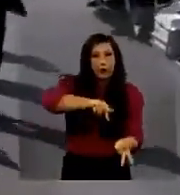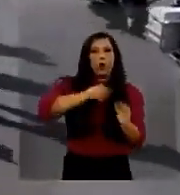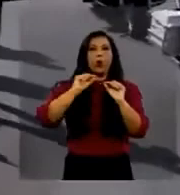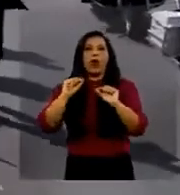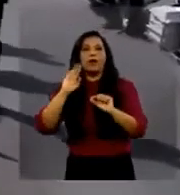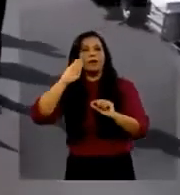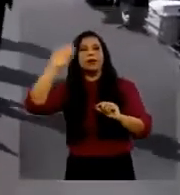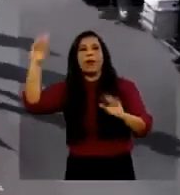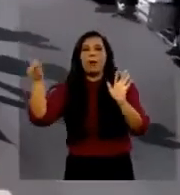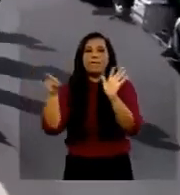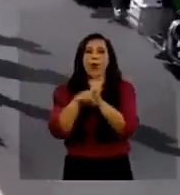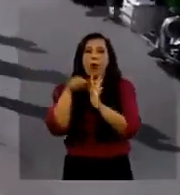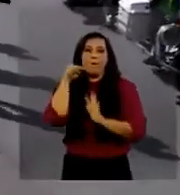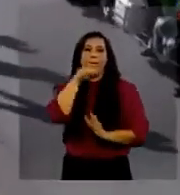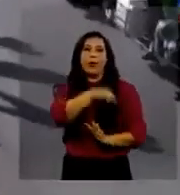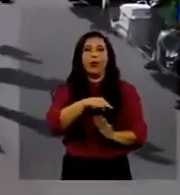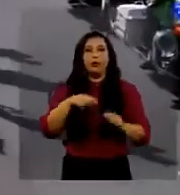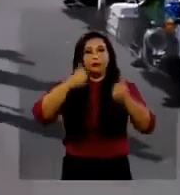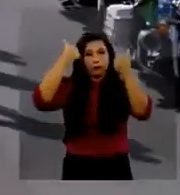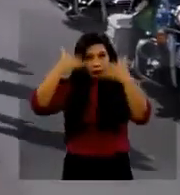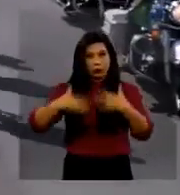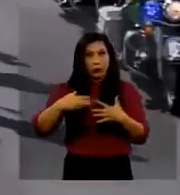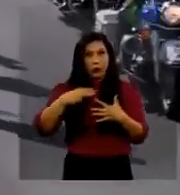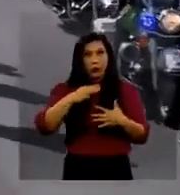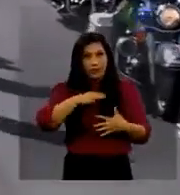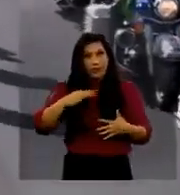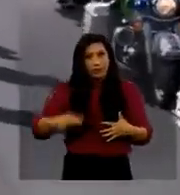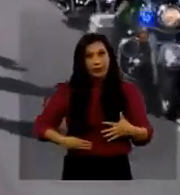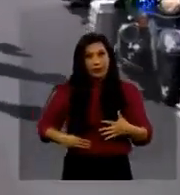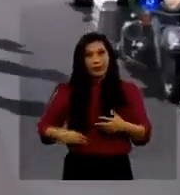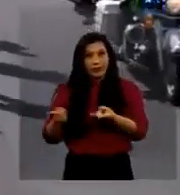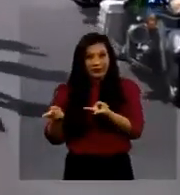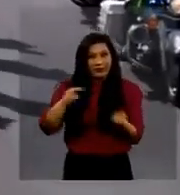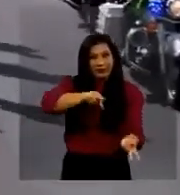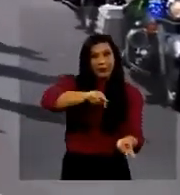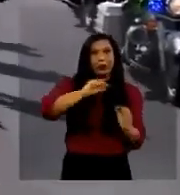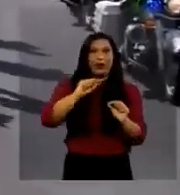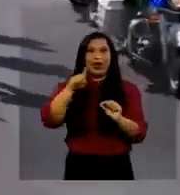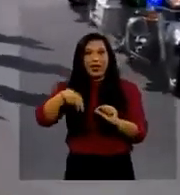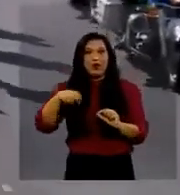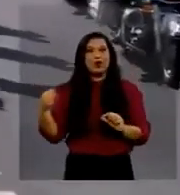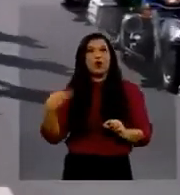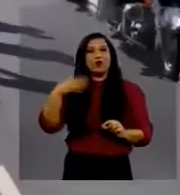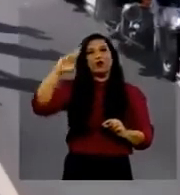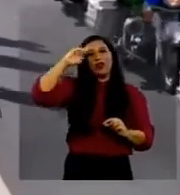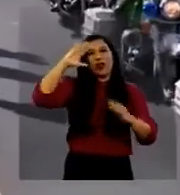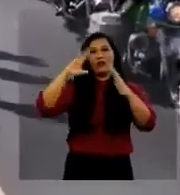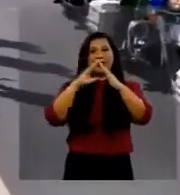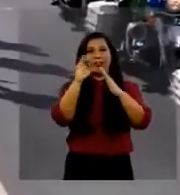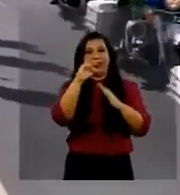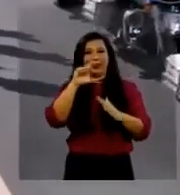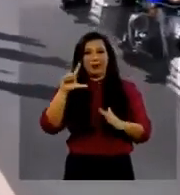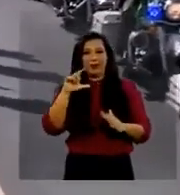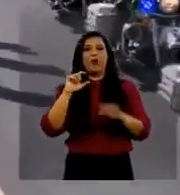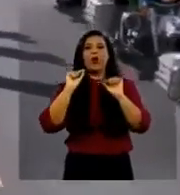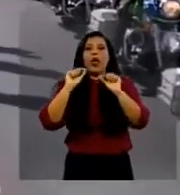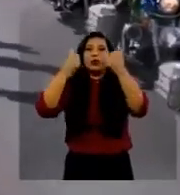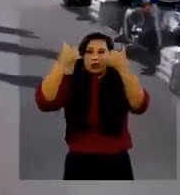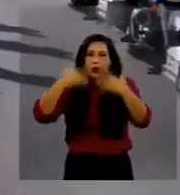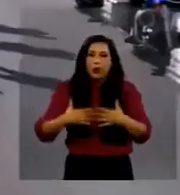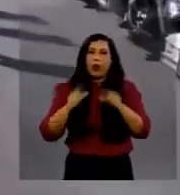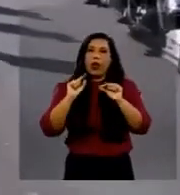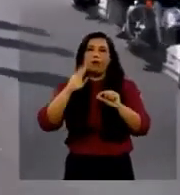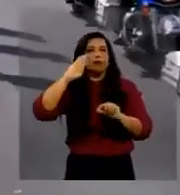caracterizado, de acordo com o próprio ministro da transição, que será o novo chefe da Casa Civil, Onyx Lorenzoni,